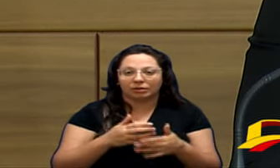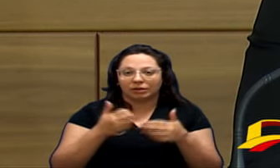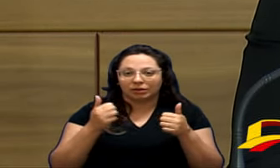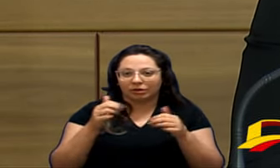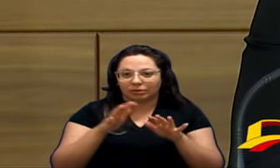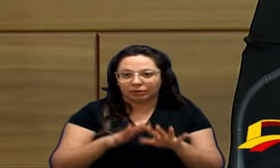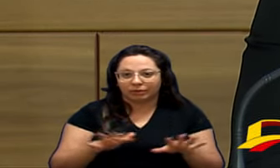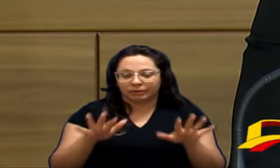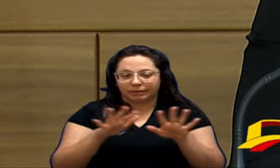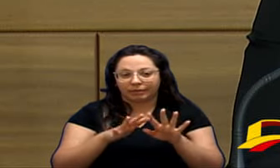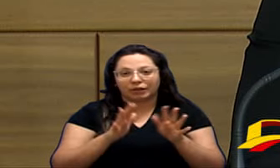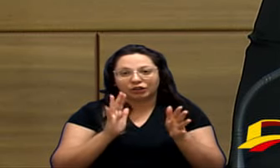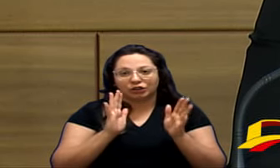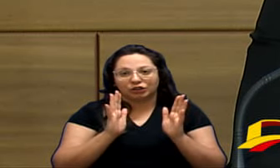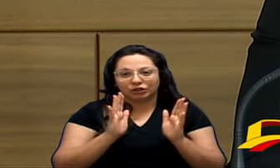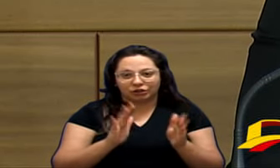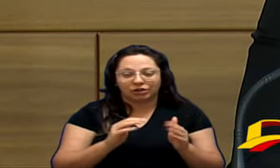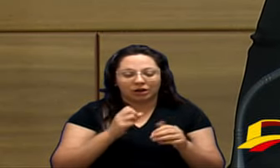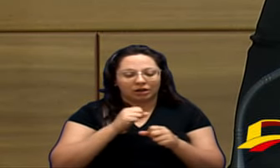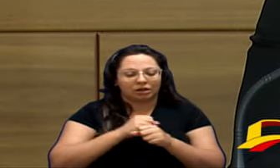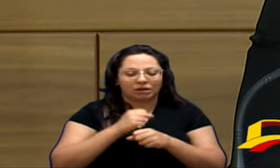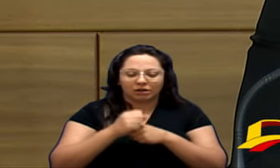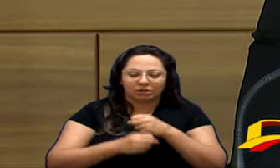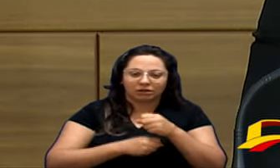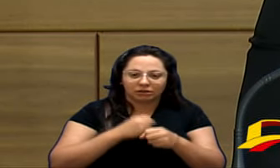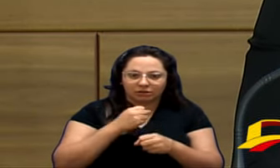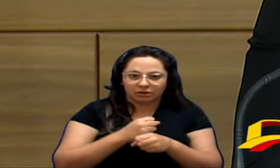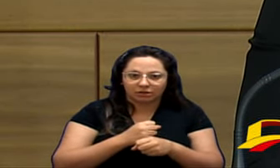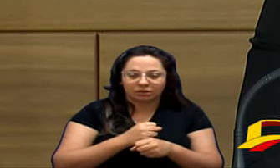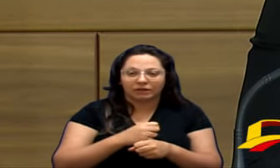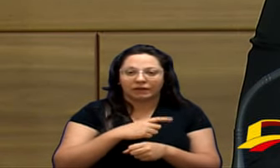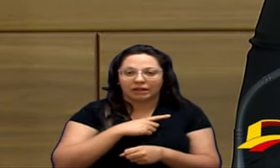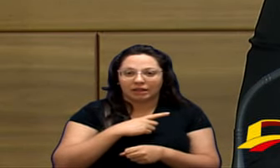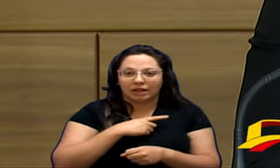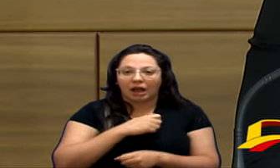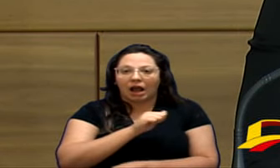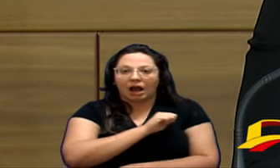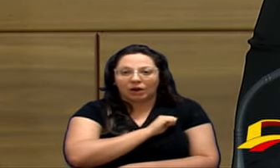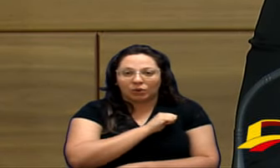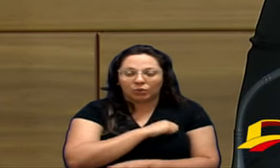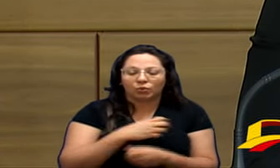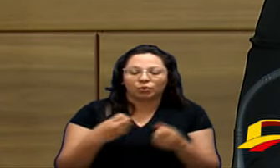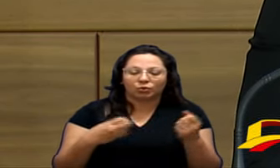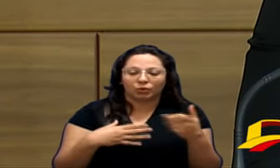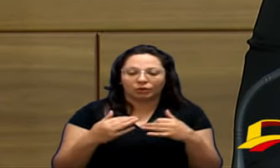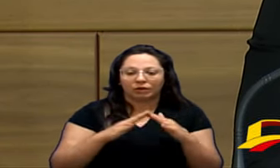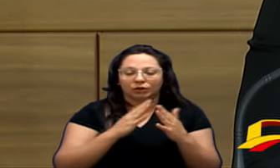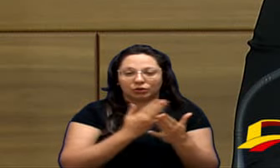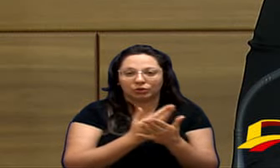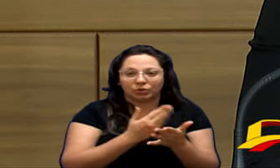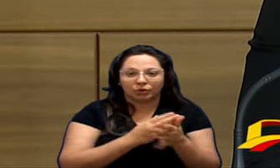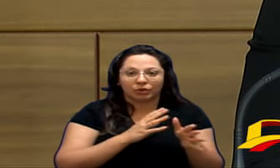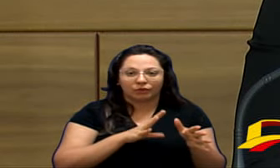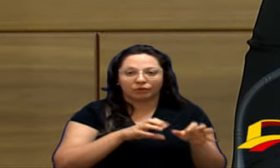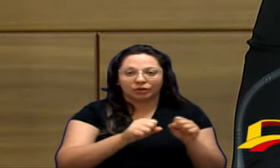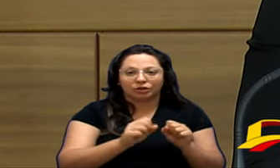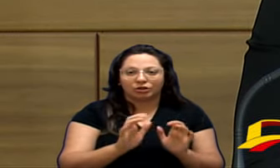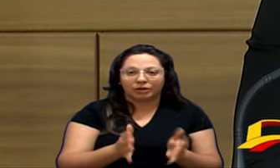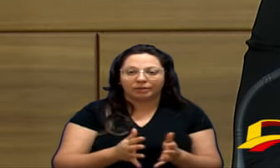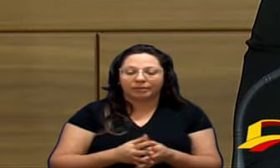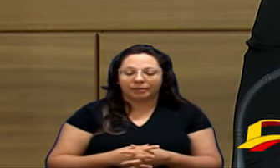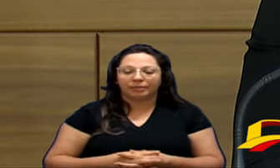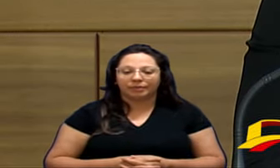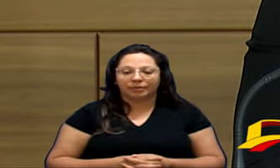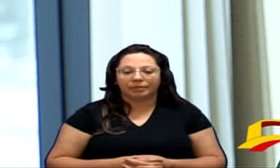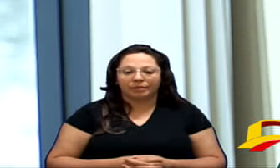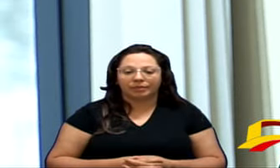população mas já a partir aí do ano que vem nós vamos estar com os novos alunos guardas aí em escola já paraa formação perfeito